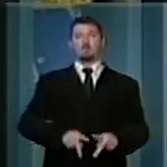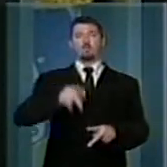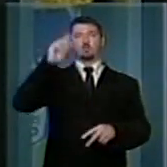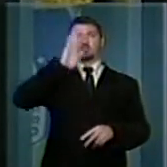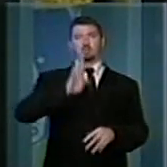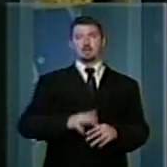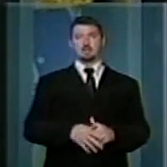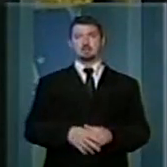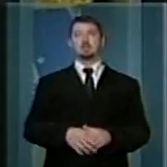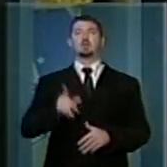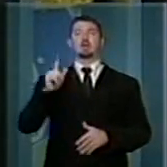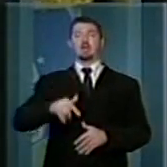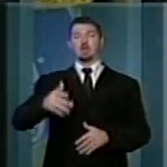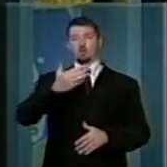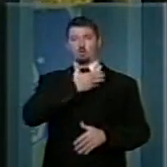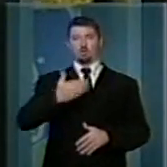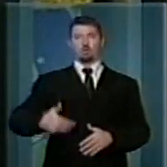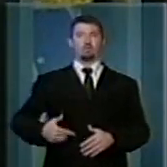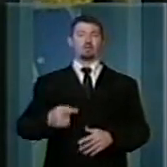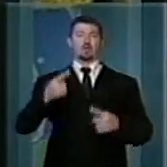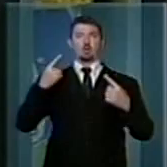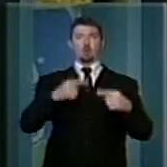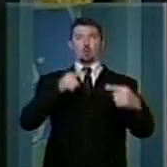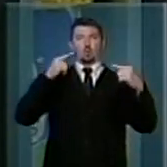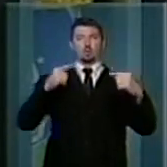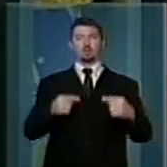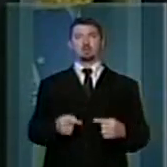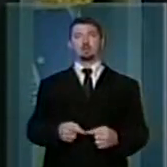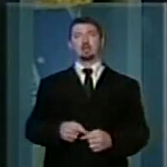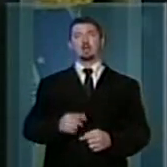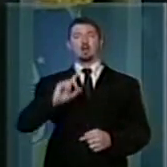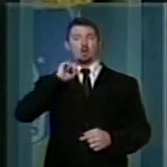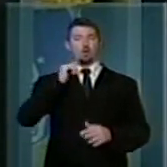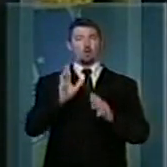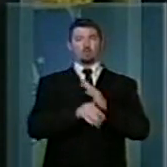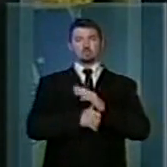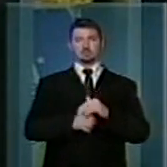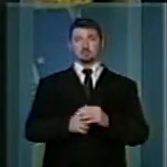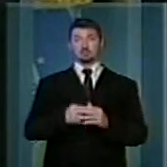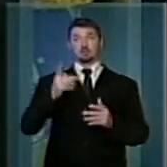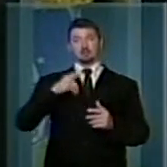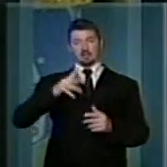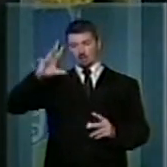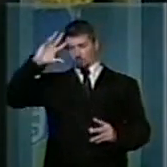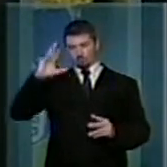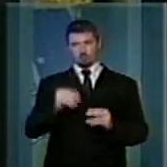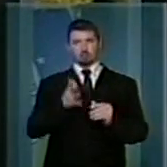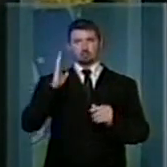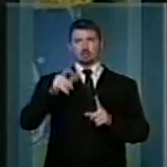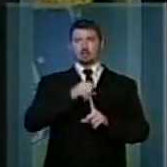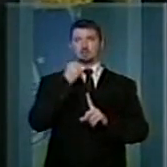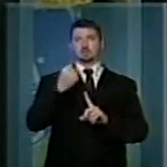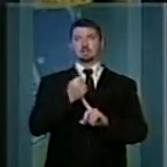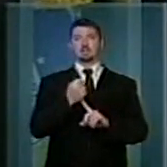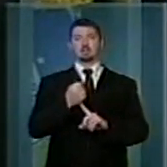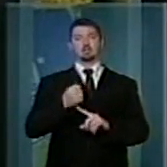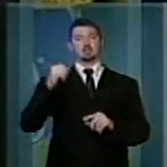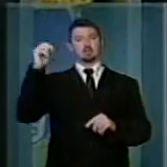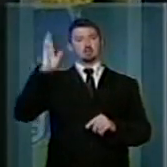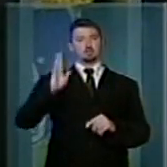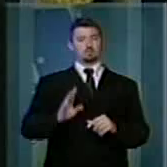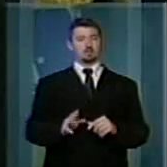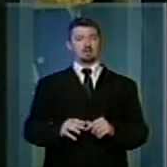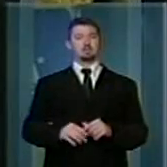brasileiro como governo que combate a corrupção. Ela tem sido entendida na sociedade